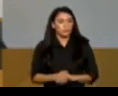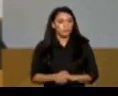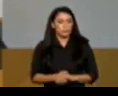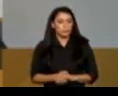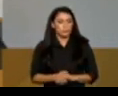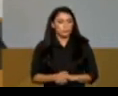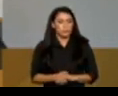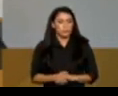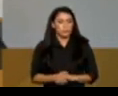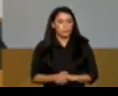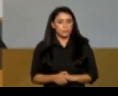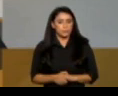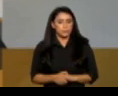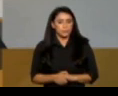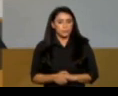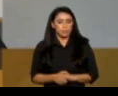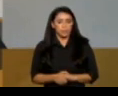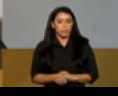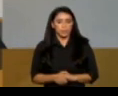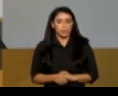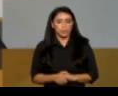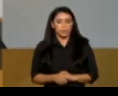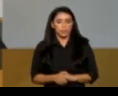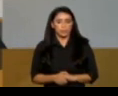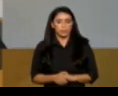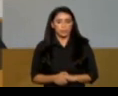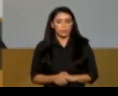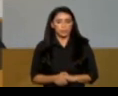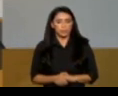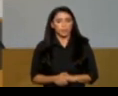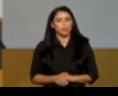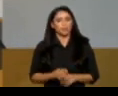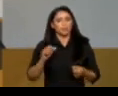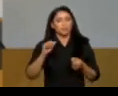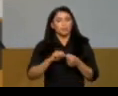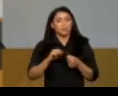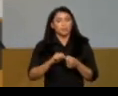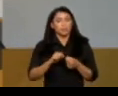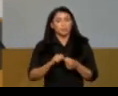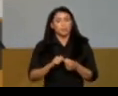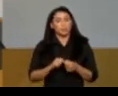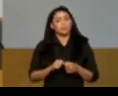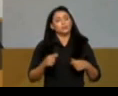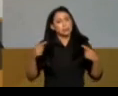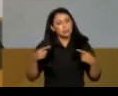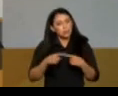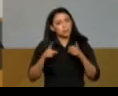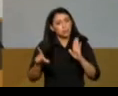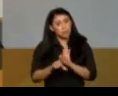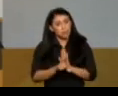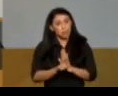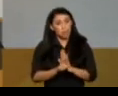afirmando nada, é a doutrina que diz isso. Ainda diz o eminente administrativista o seguinte, entre